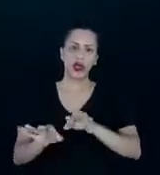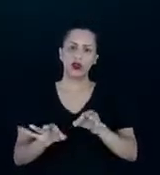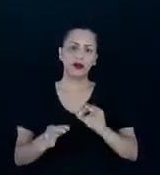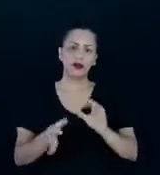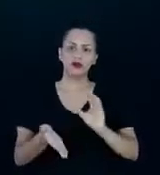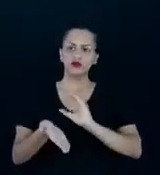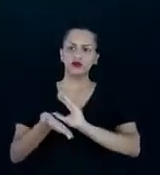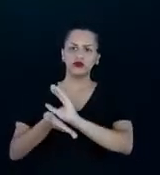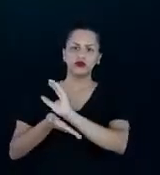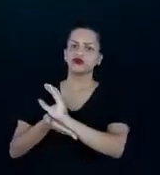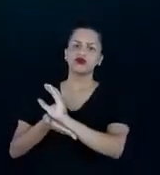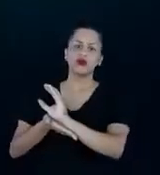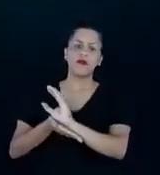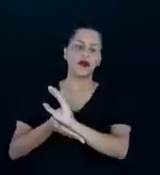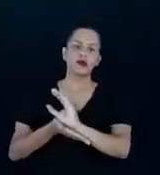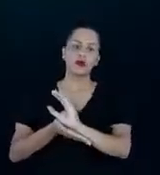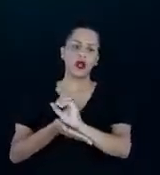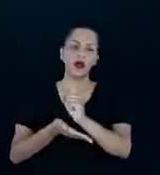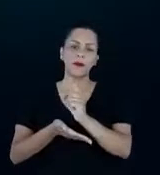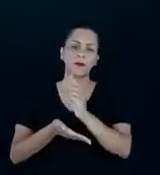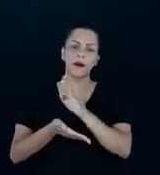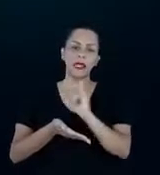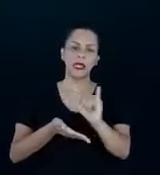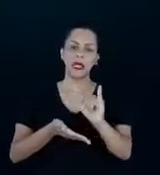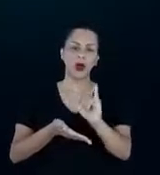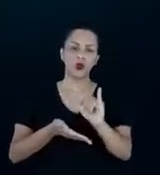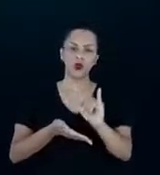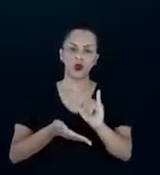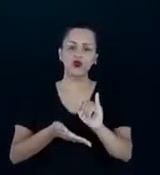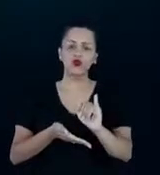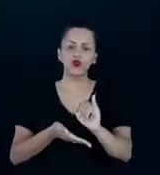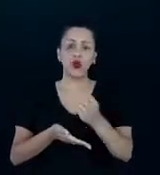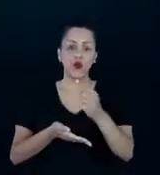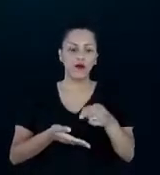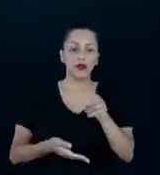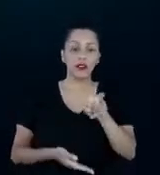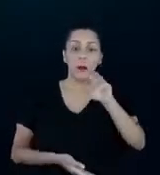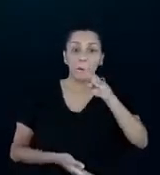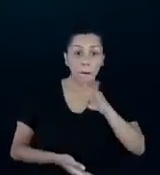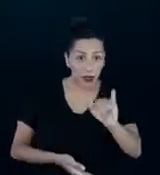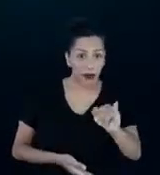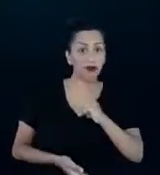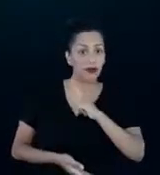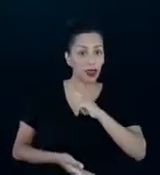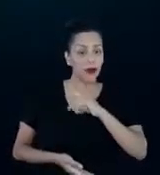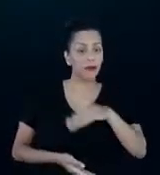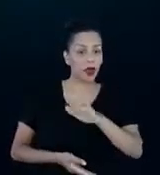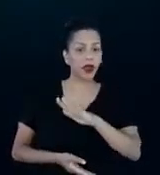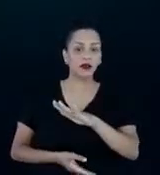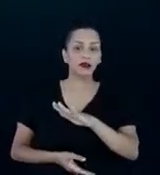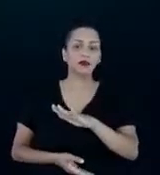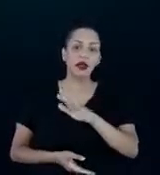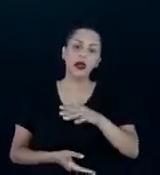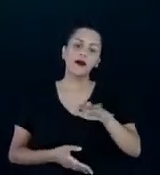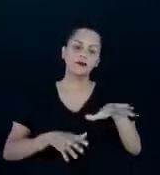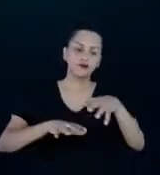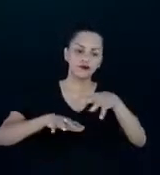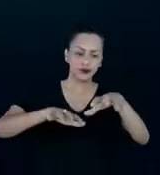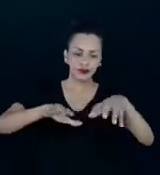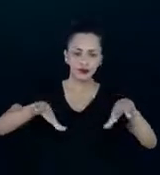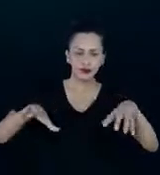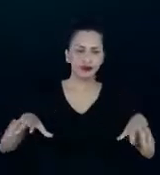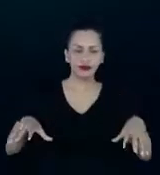pesquisa, né, que corresponde a 23% desse dinheiro é de informática e os demais fundos de